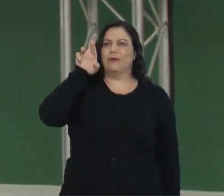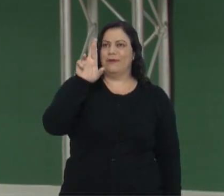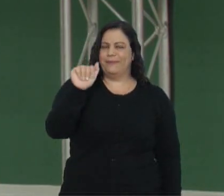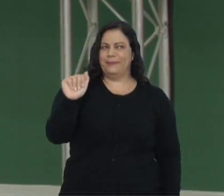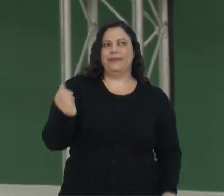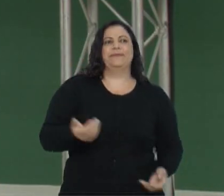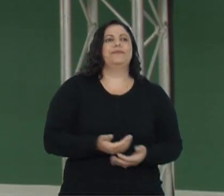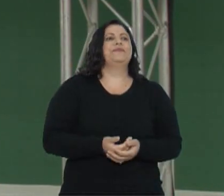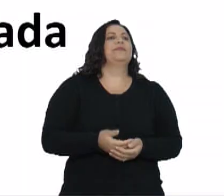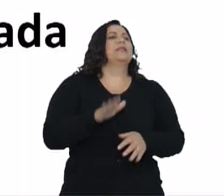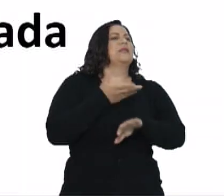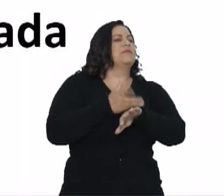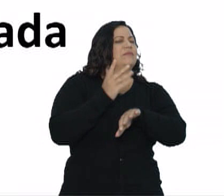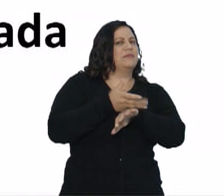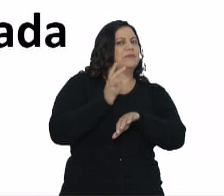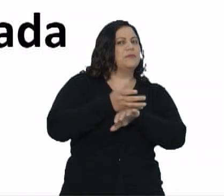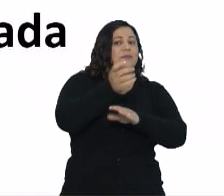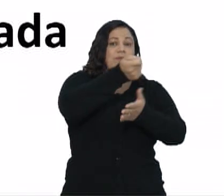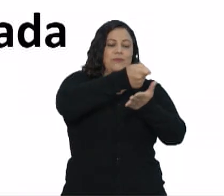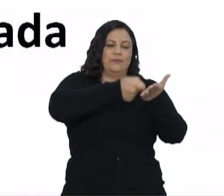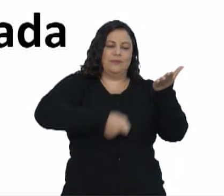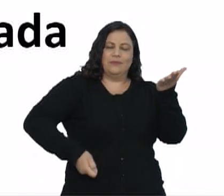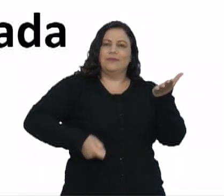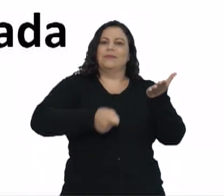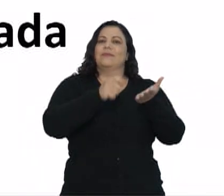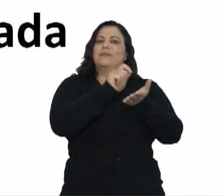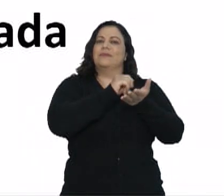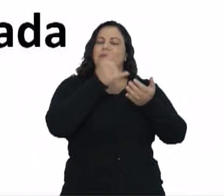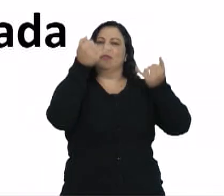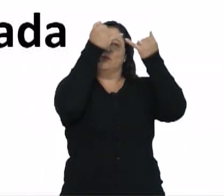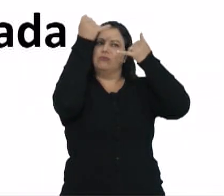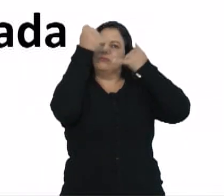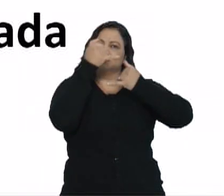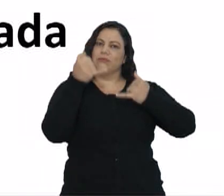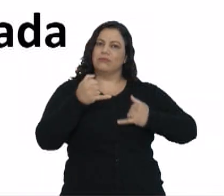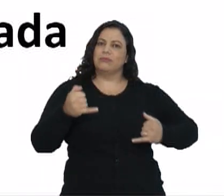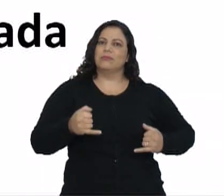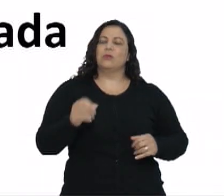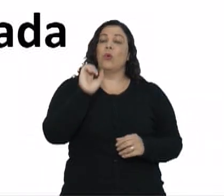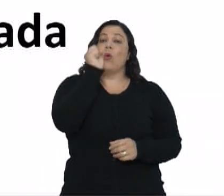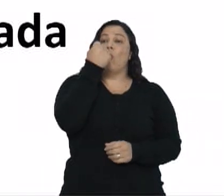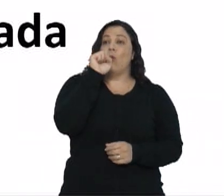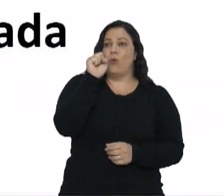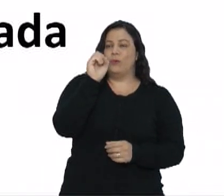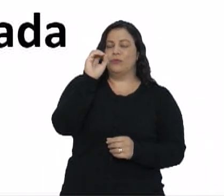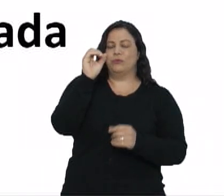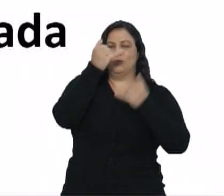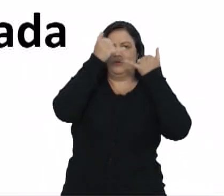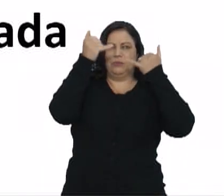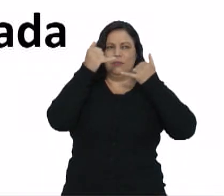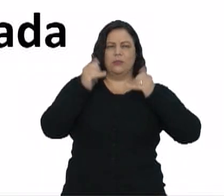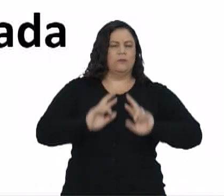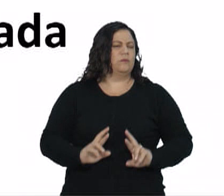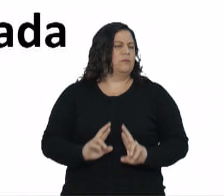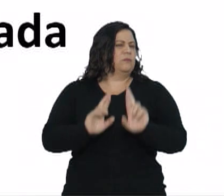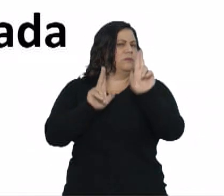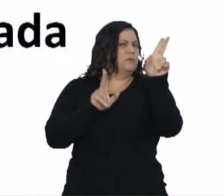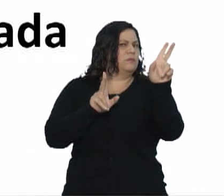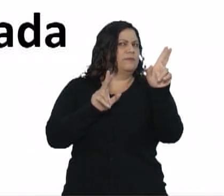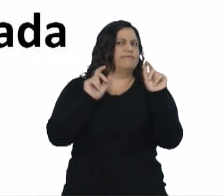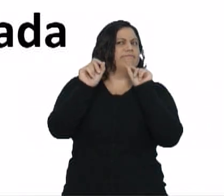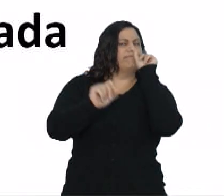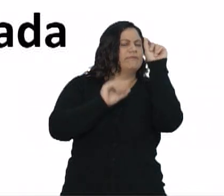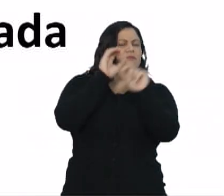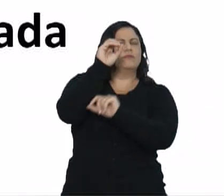Exercitar, escreva um texto de no máximo 8 linhas, onde podemos destacar as diferenças da parte de uma ópera, que eu falei